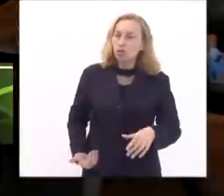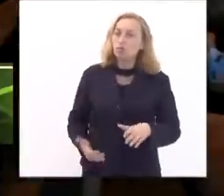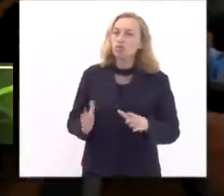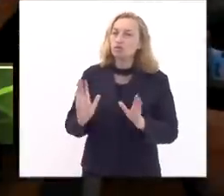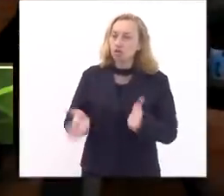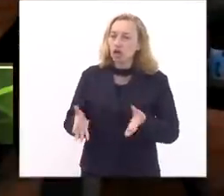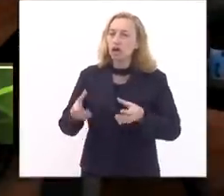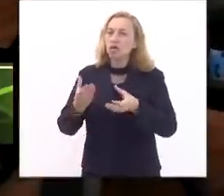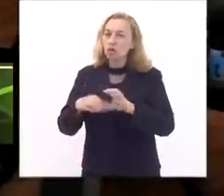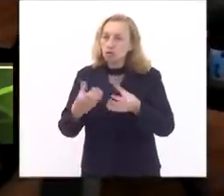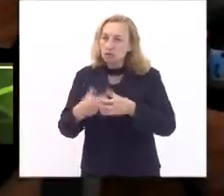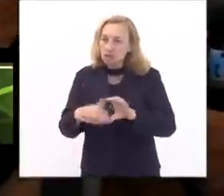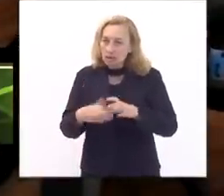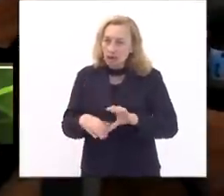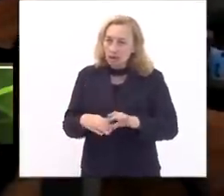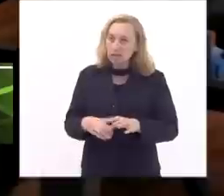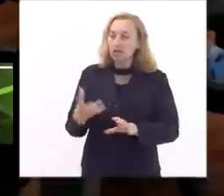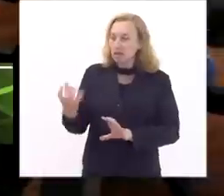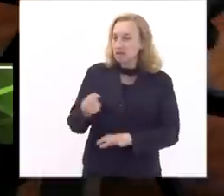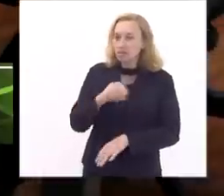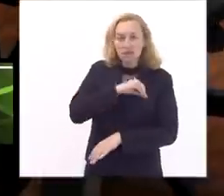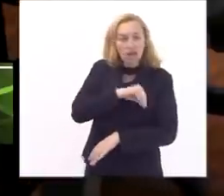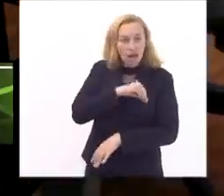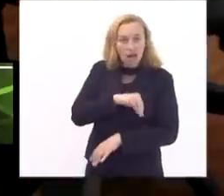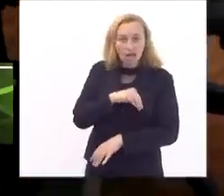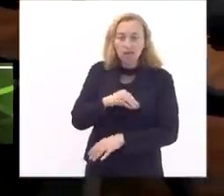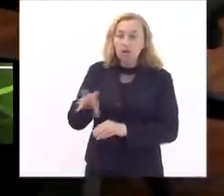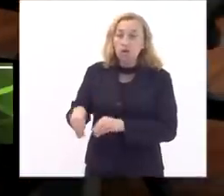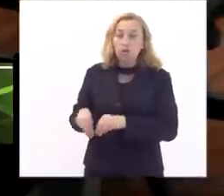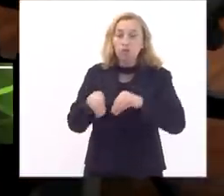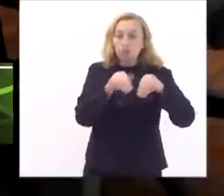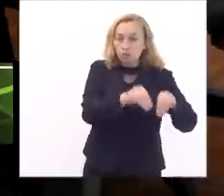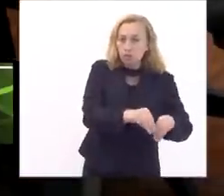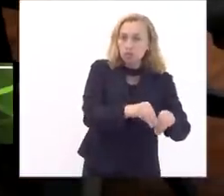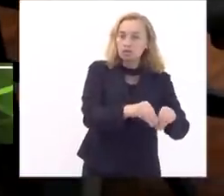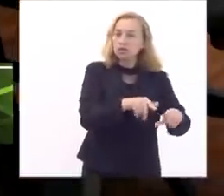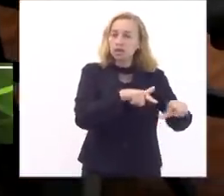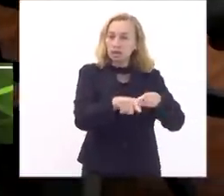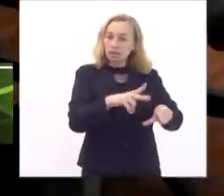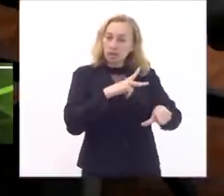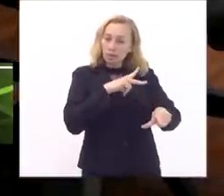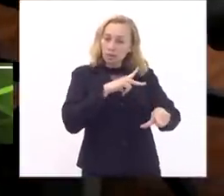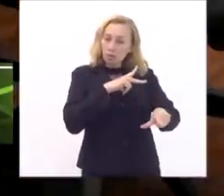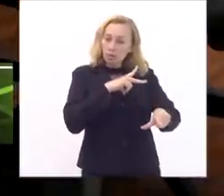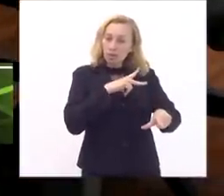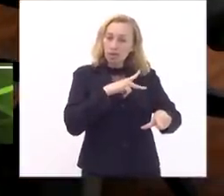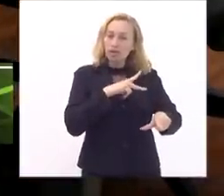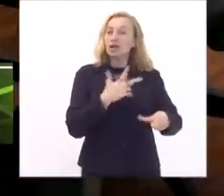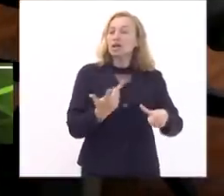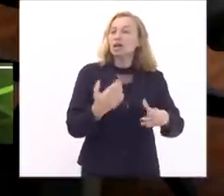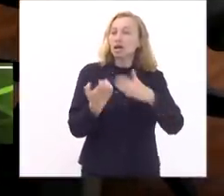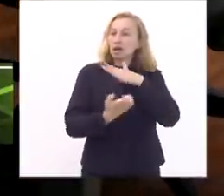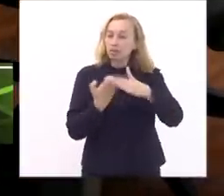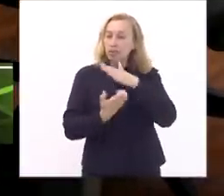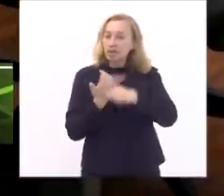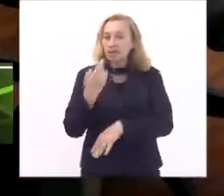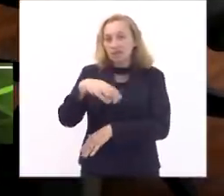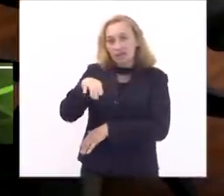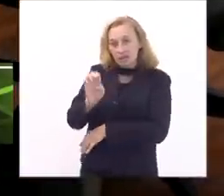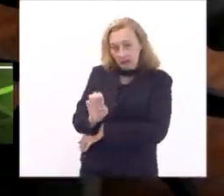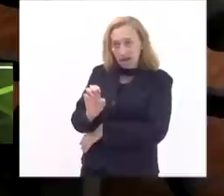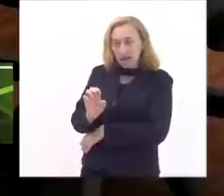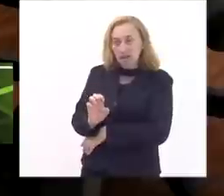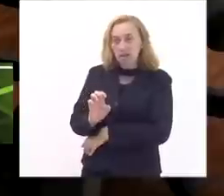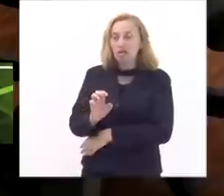salários, sejam realocados. Ou na própria SEDAE, já que ela segue sendo responsável por captação e tratamento da